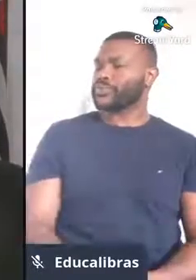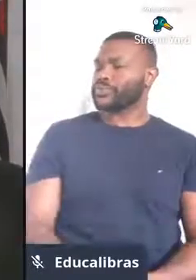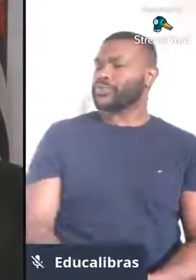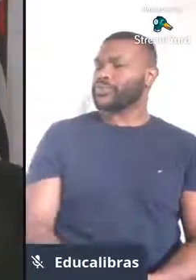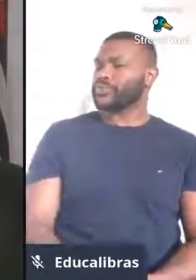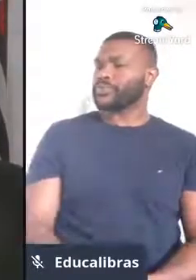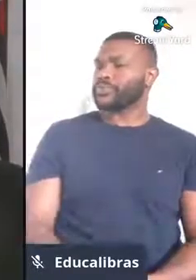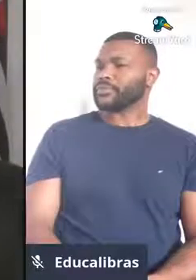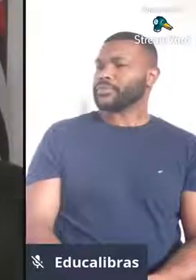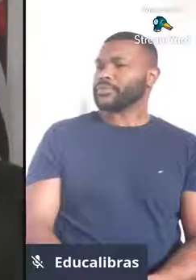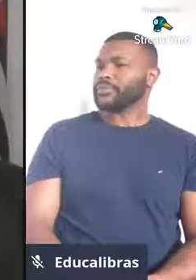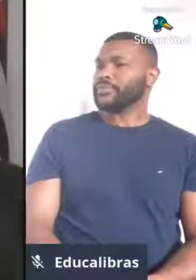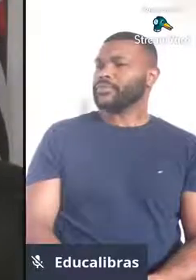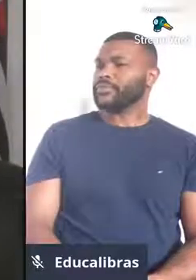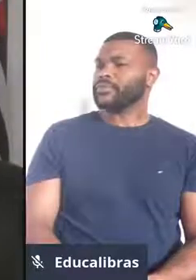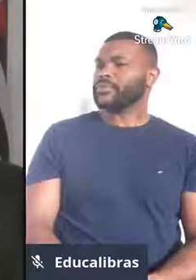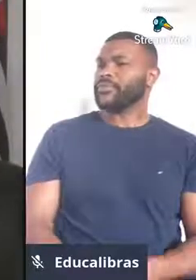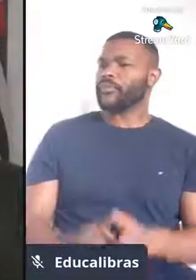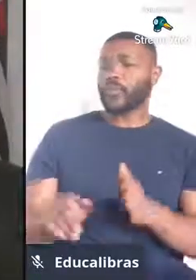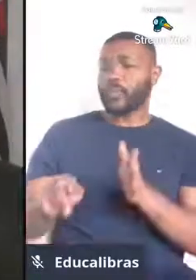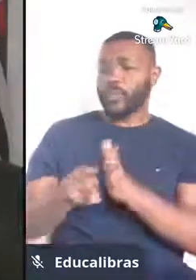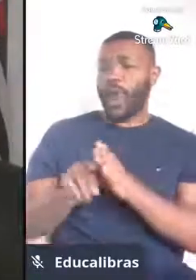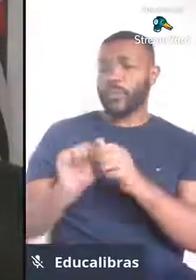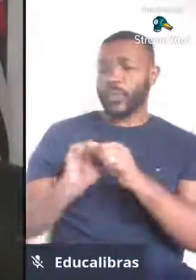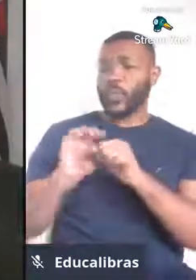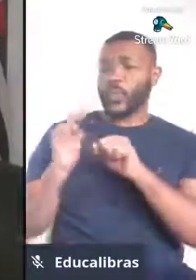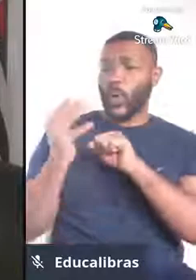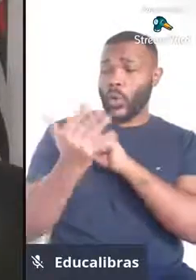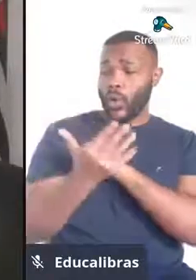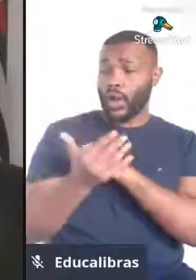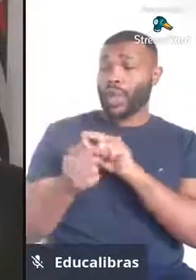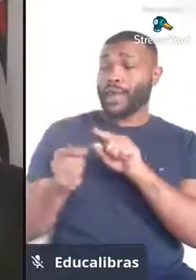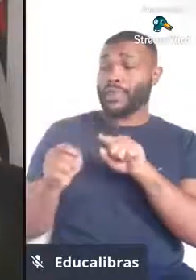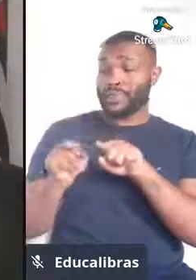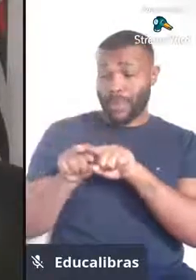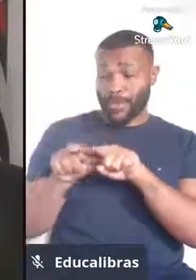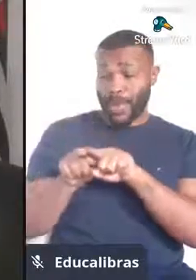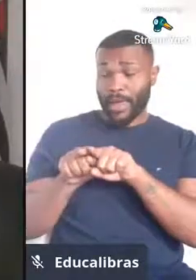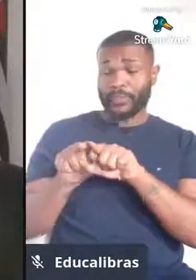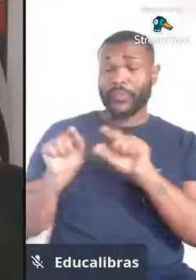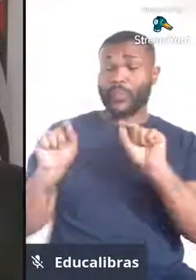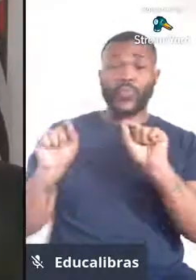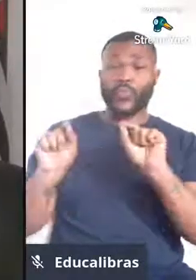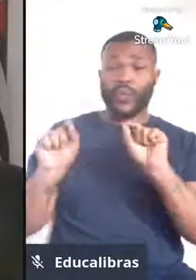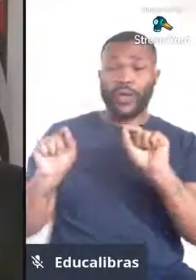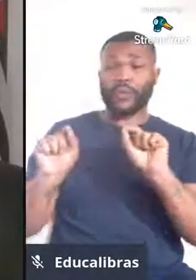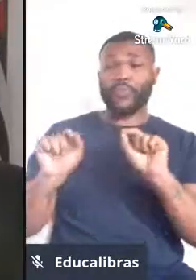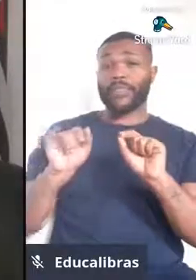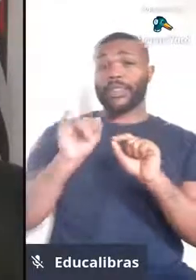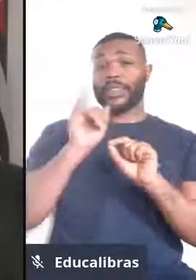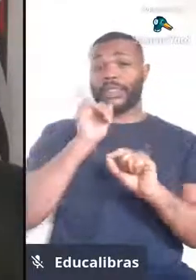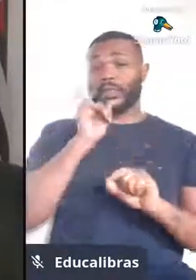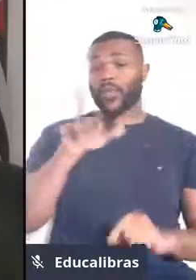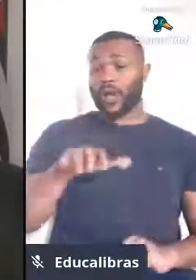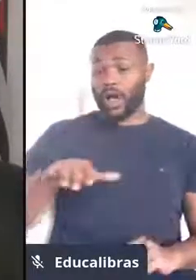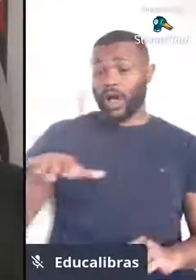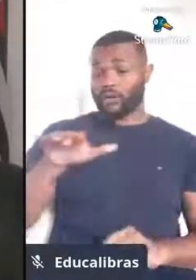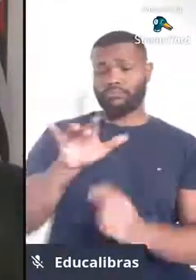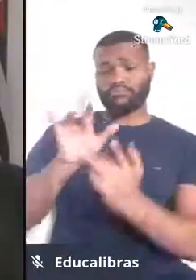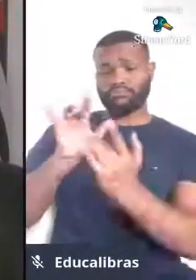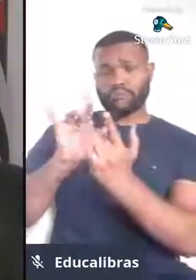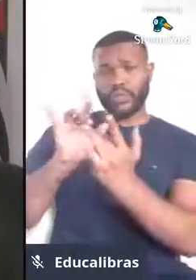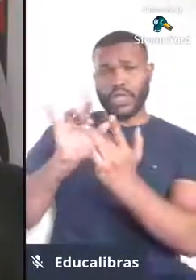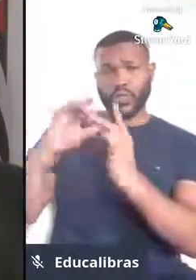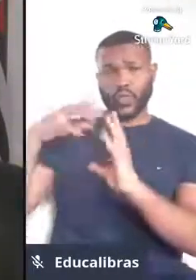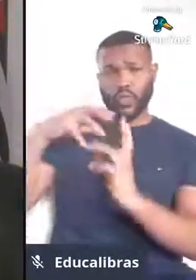né, do coronavírus e, paralelamente, fora mesmo da área de relações internacionais, o